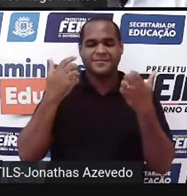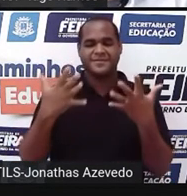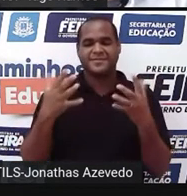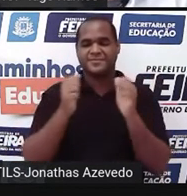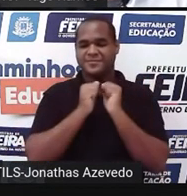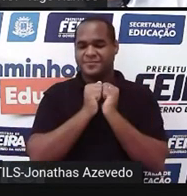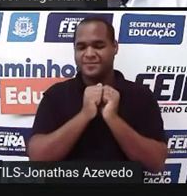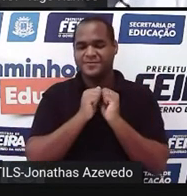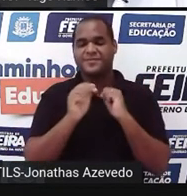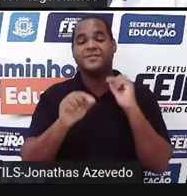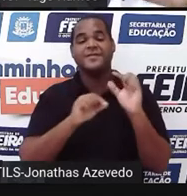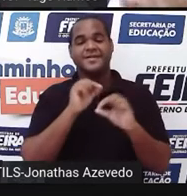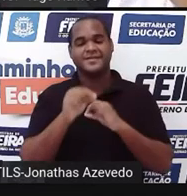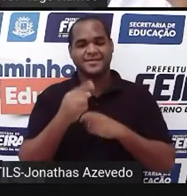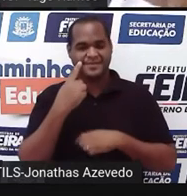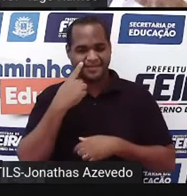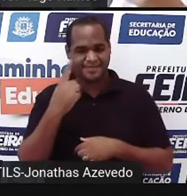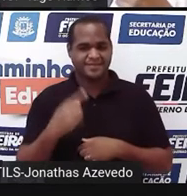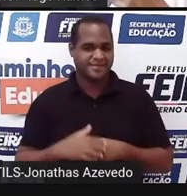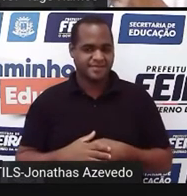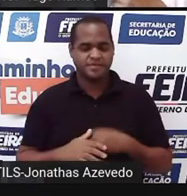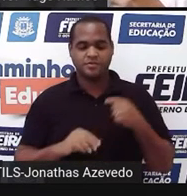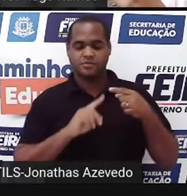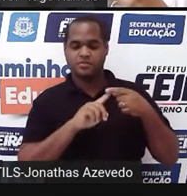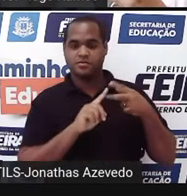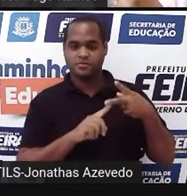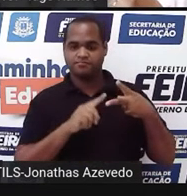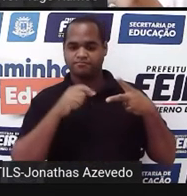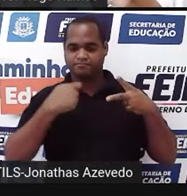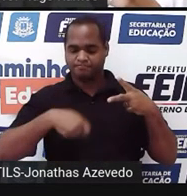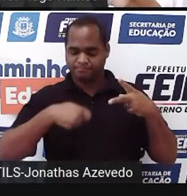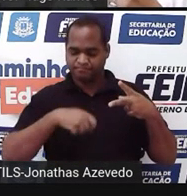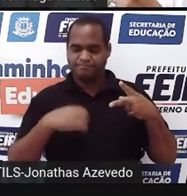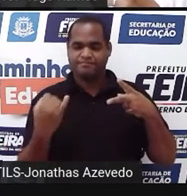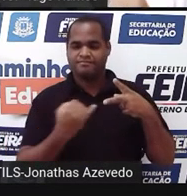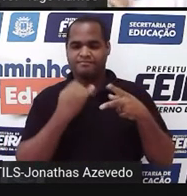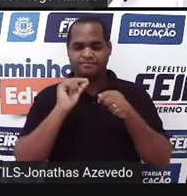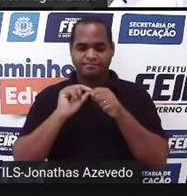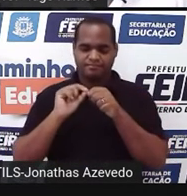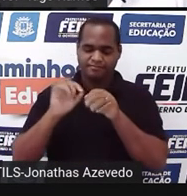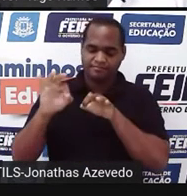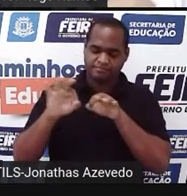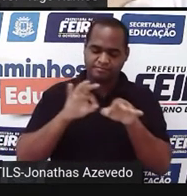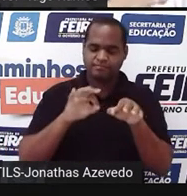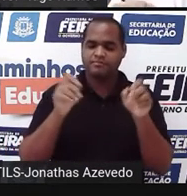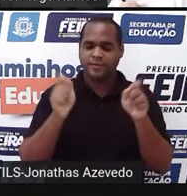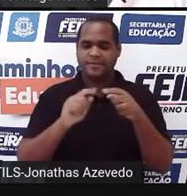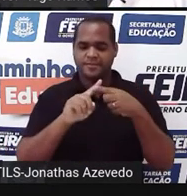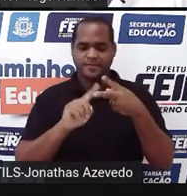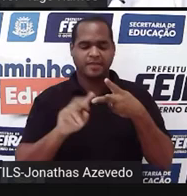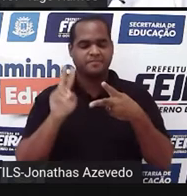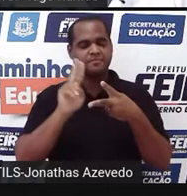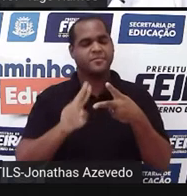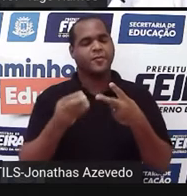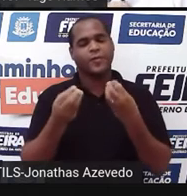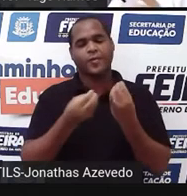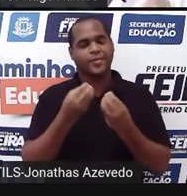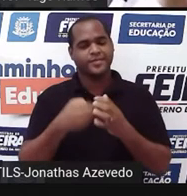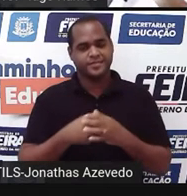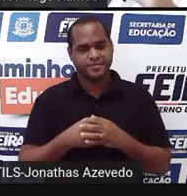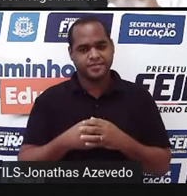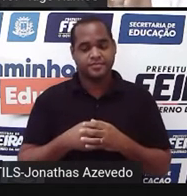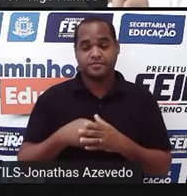Olha só duas coisas precisam ser feitas para a gente usar esse método a primeira